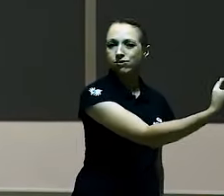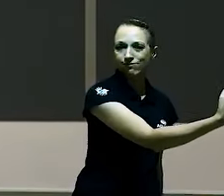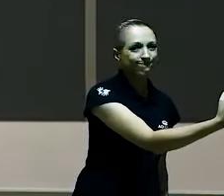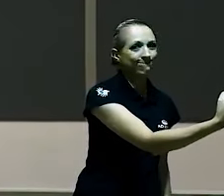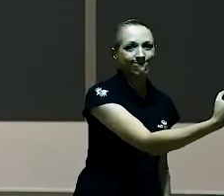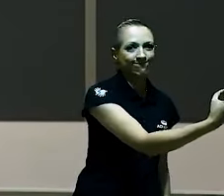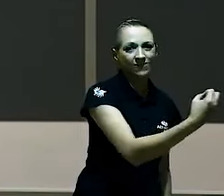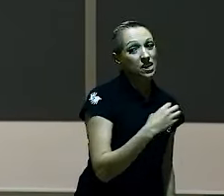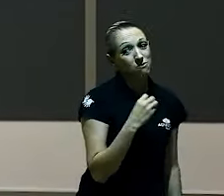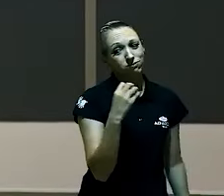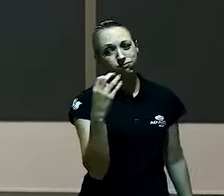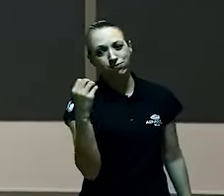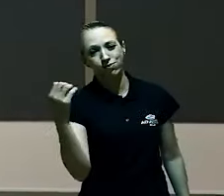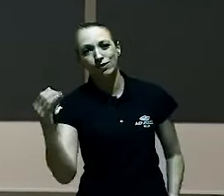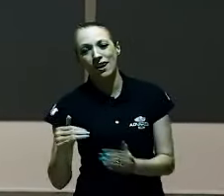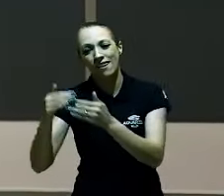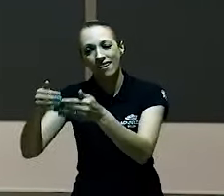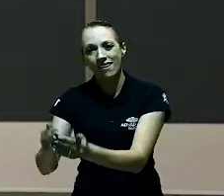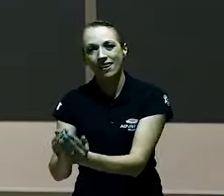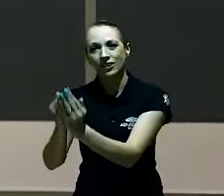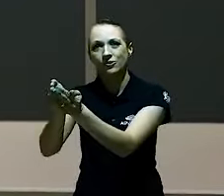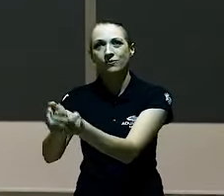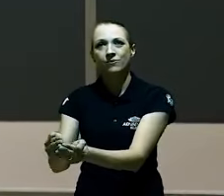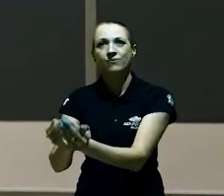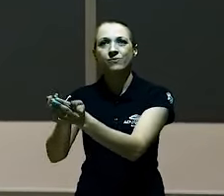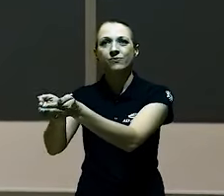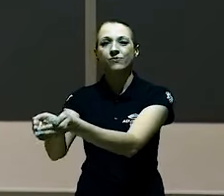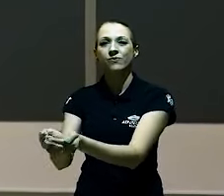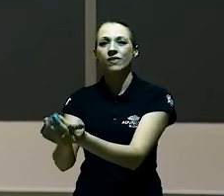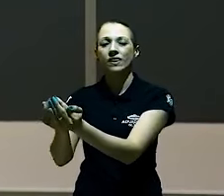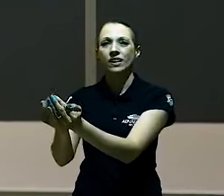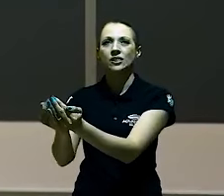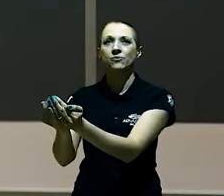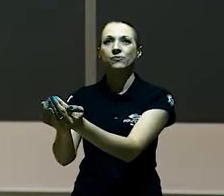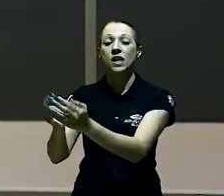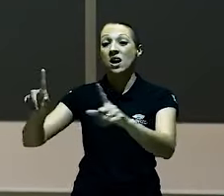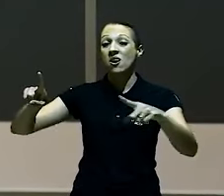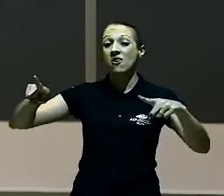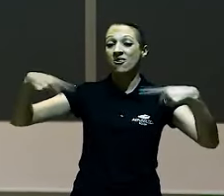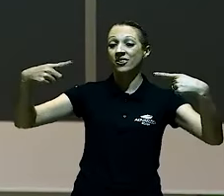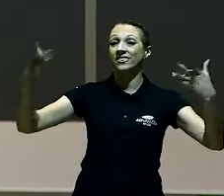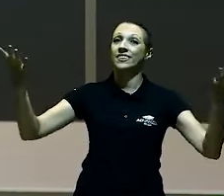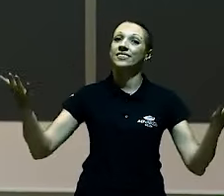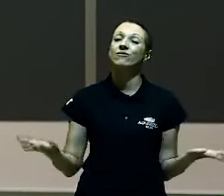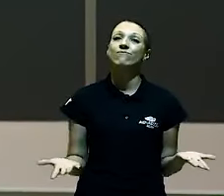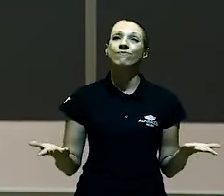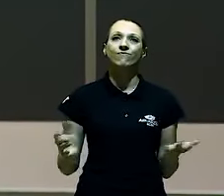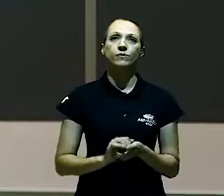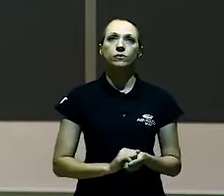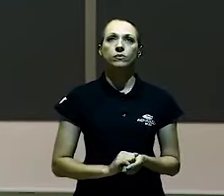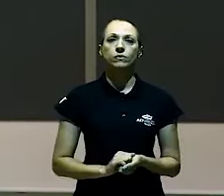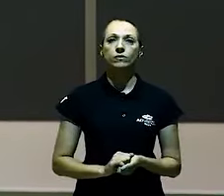3.200 quilômetros para a direção oposta de Deus. Com um detalhe: a viagem a Tarsis durava